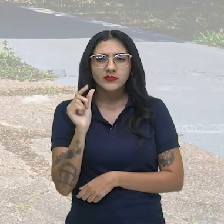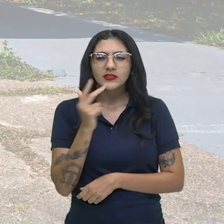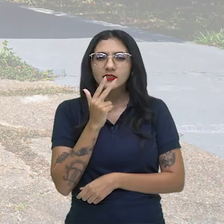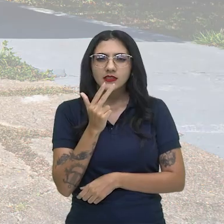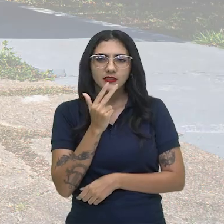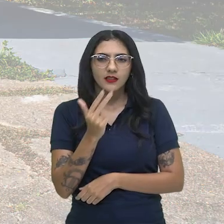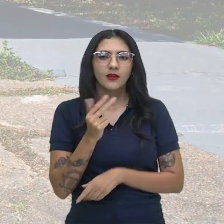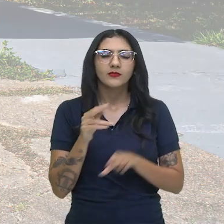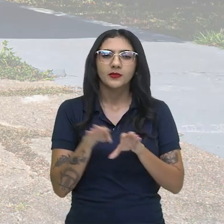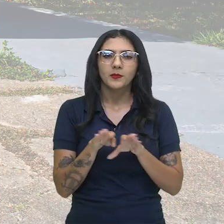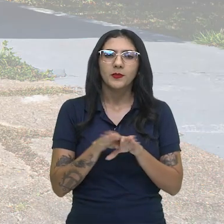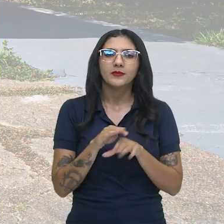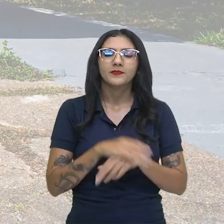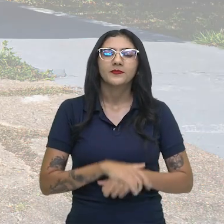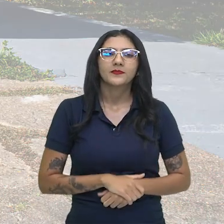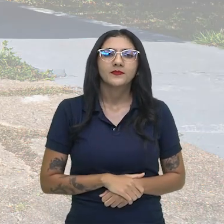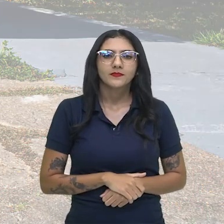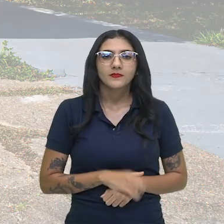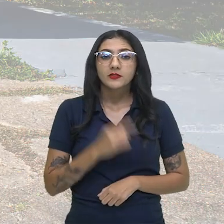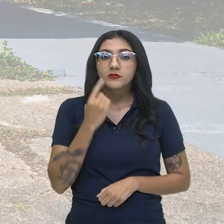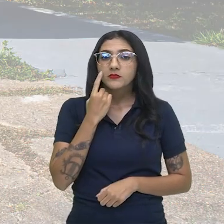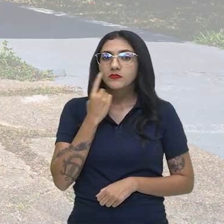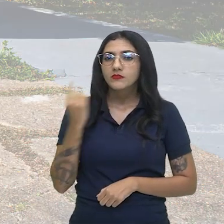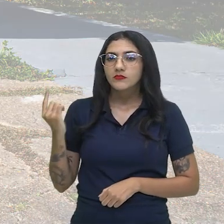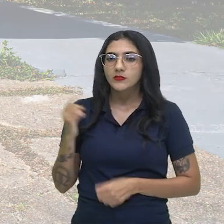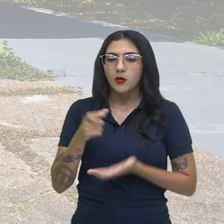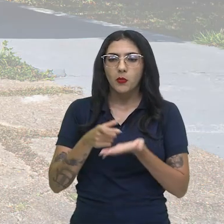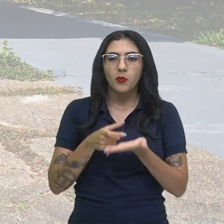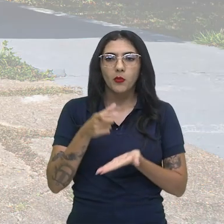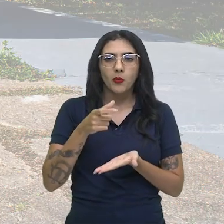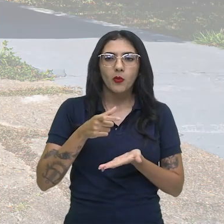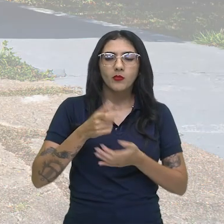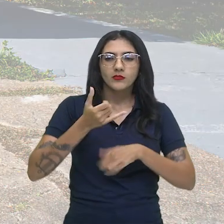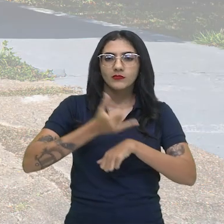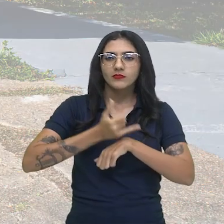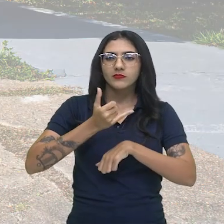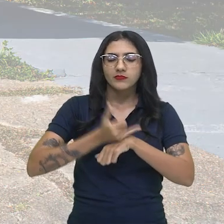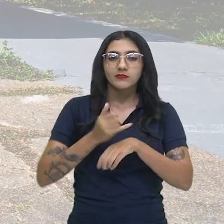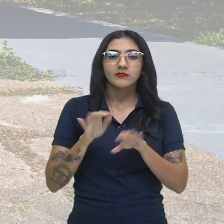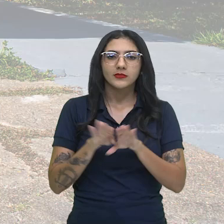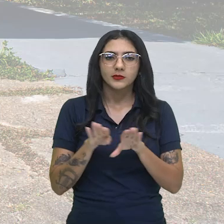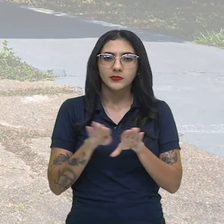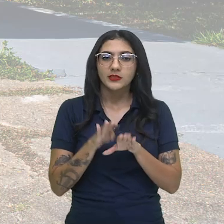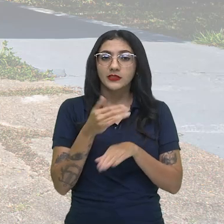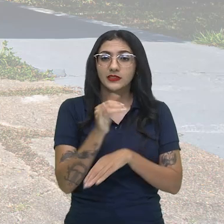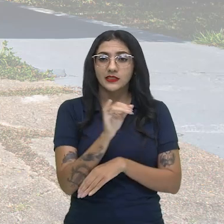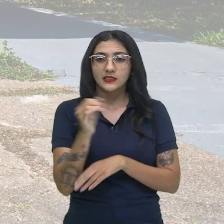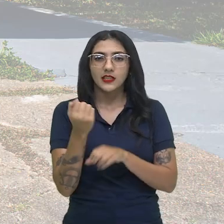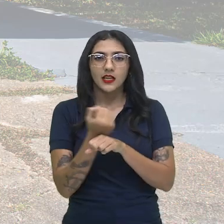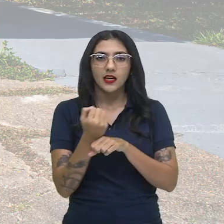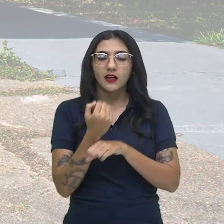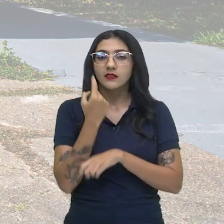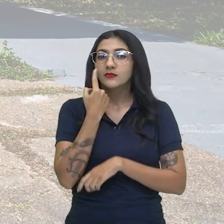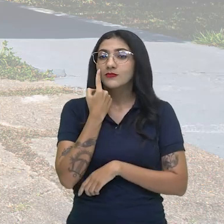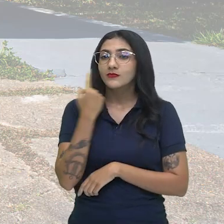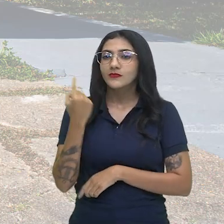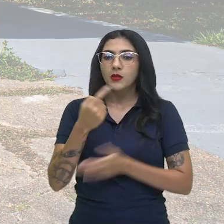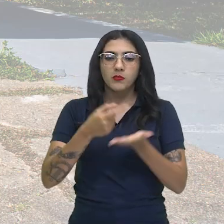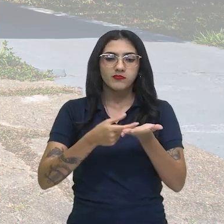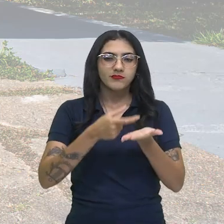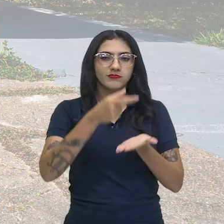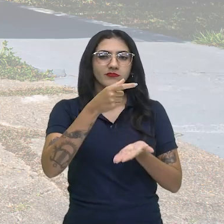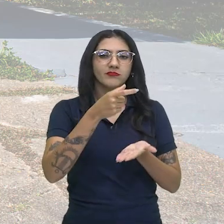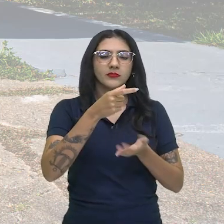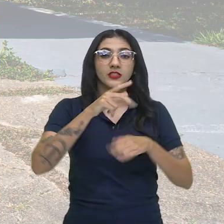né, professor? Tudo aí nós isso. Temos também a latinha de alumínio, que leva 100 anos, né, para se decompor, e a garrafa, olha só, a garrafa de